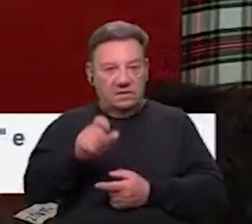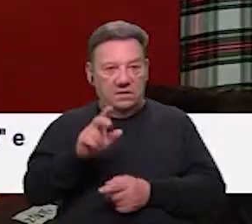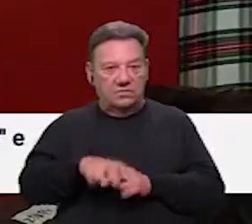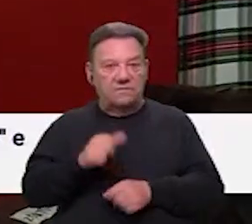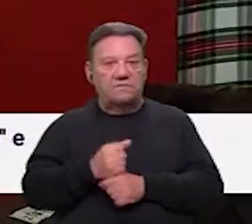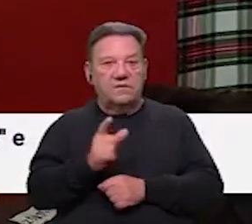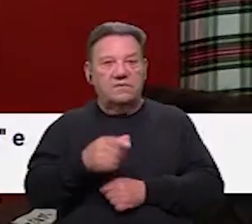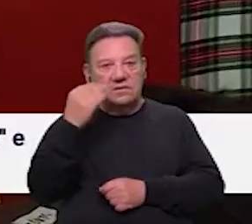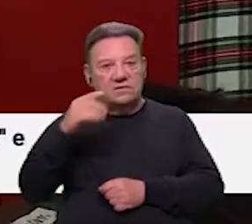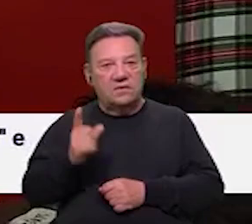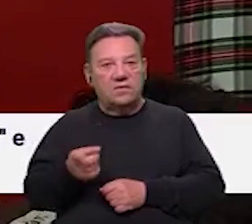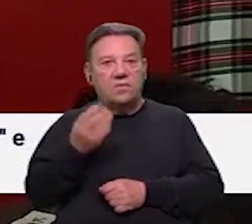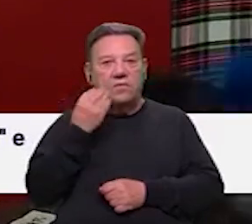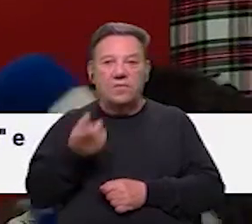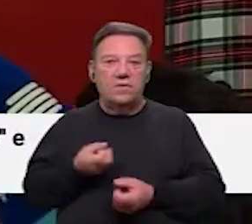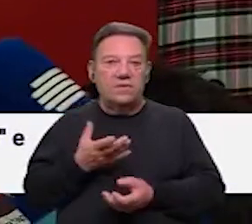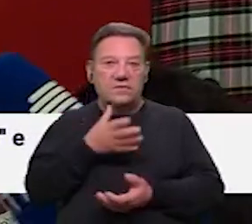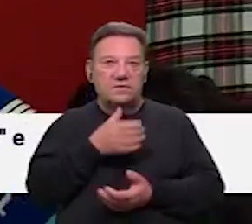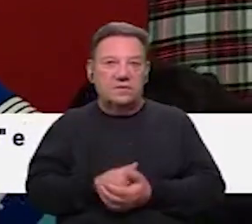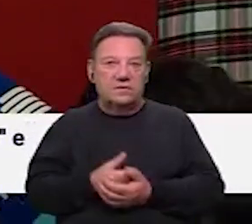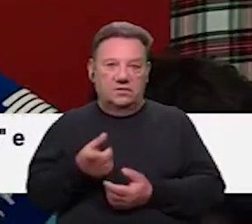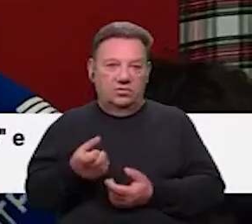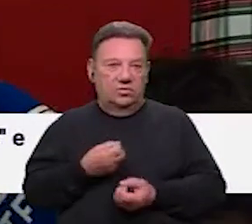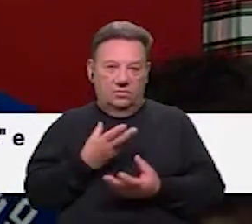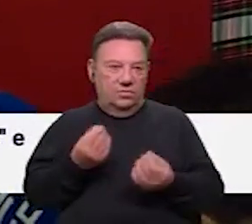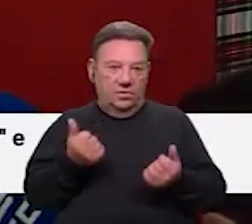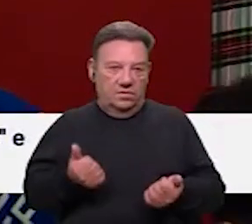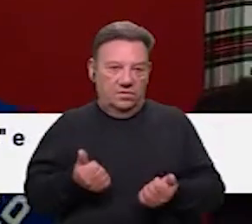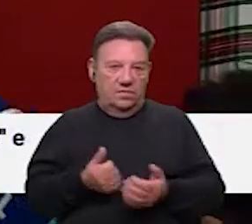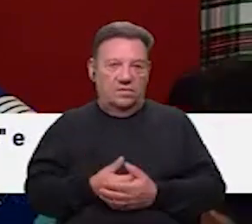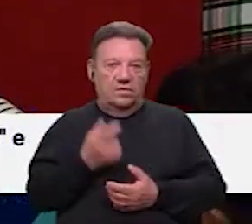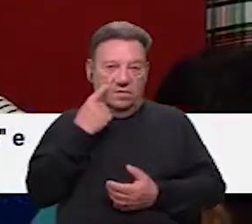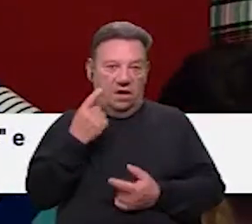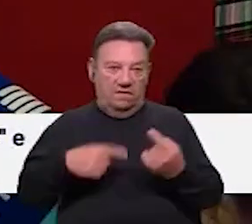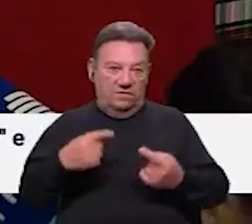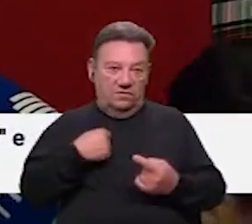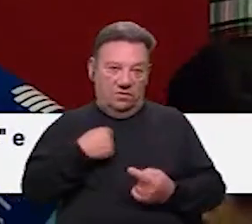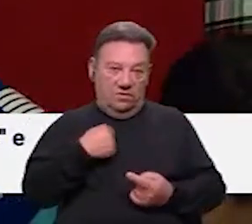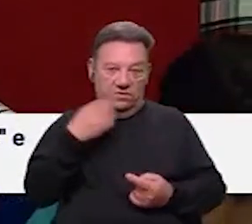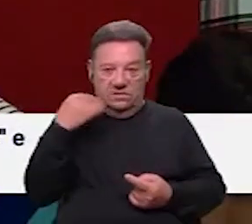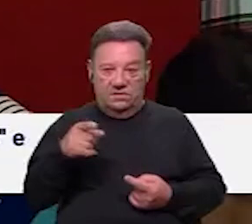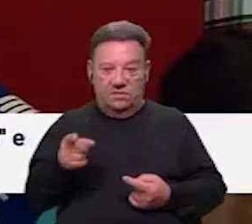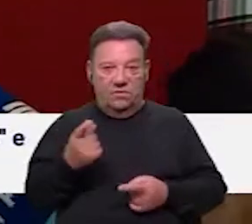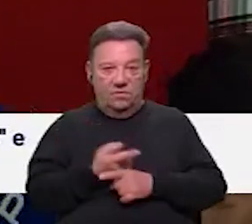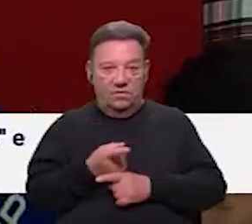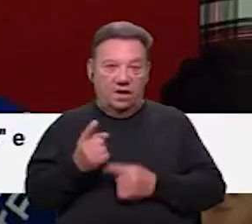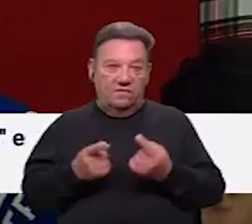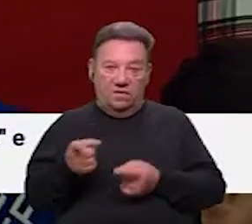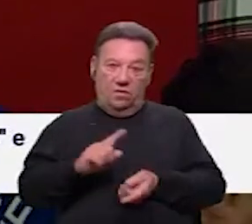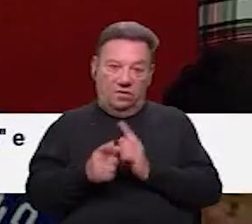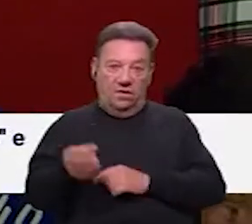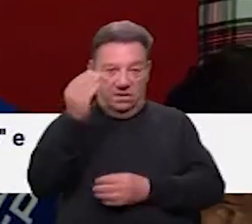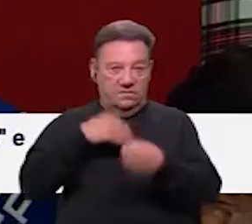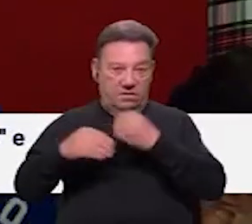que vocês lhes ensinam e como é que eles reagem? Ai, eles reagem muito bem. Olha. Às vezes somos nós que lhes ensinamos coisas, outras vezes são eles que